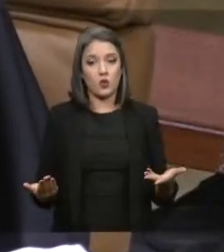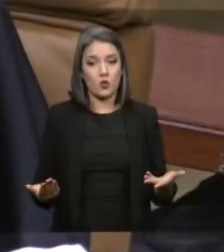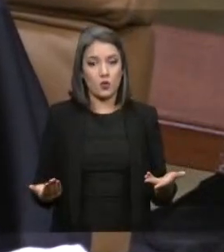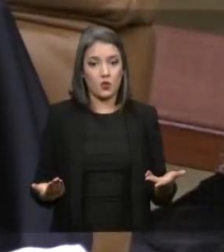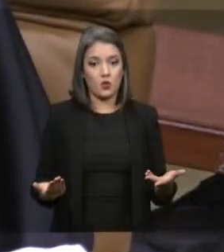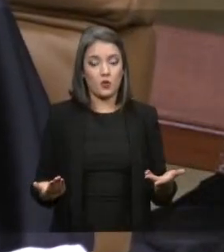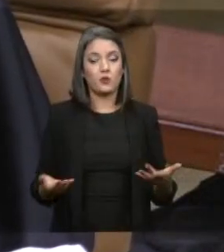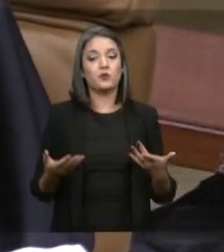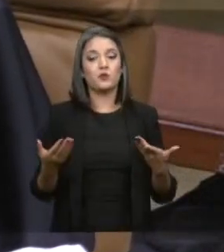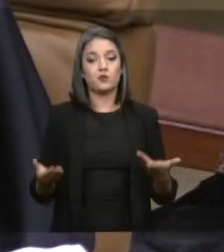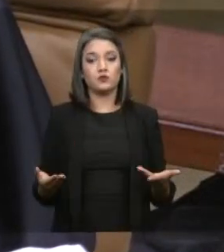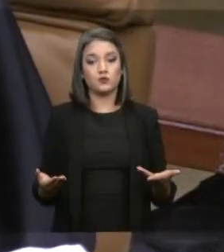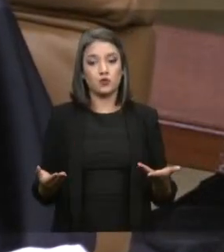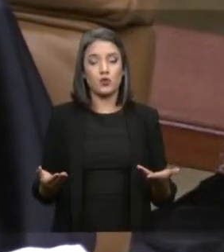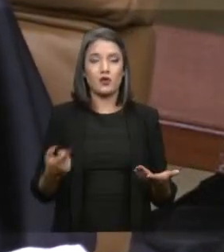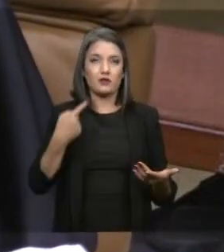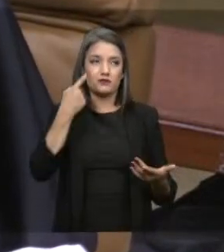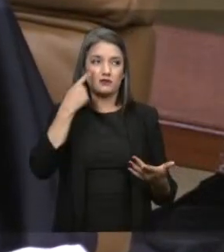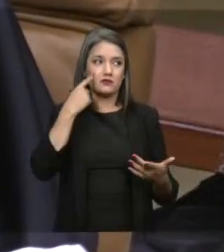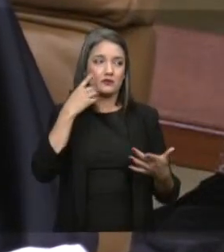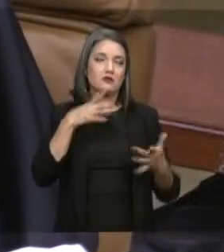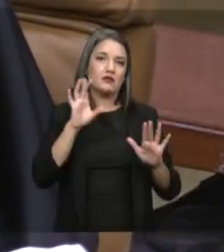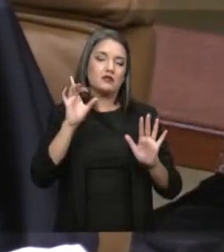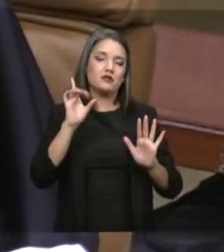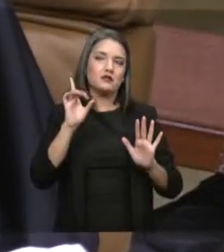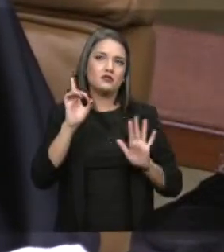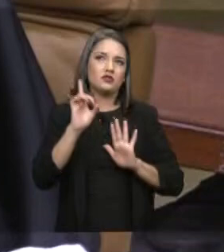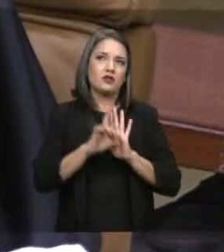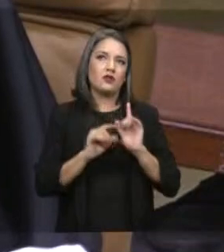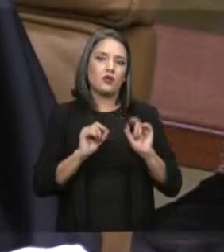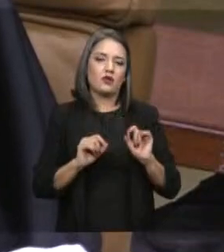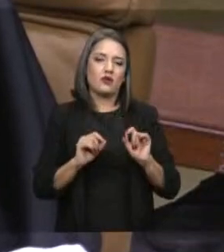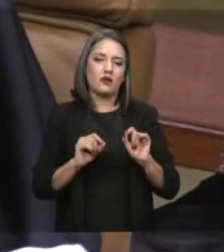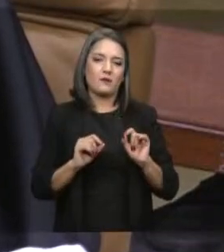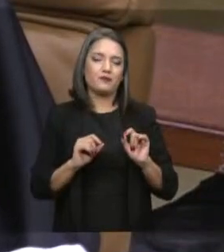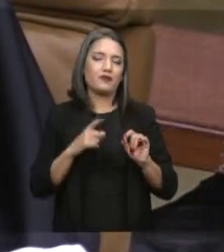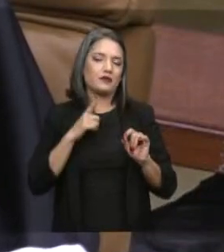na teoria na prática do direito ambos clear